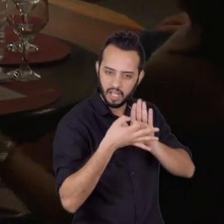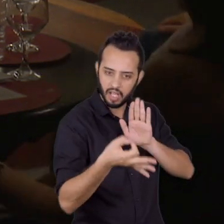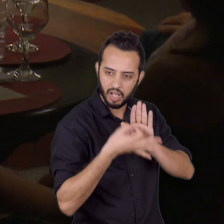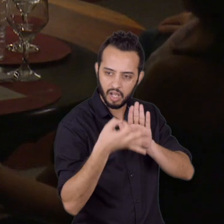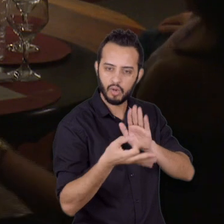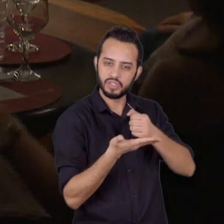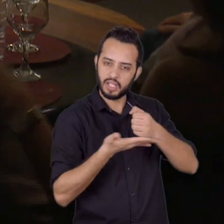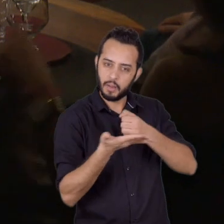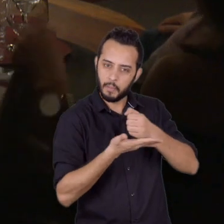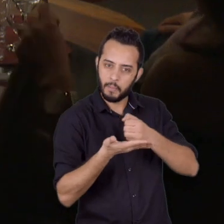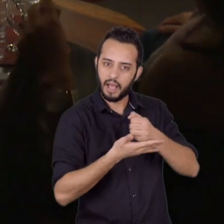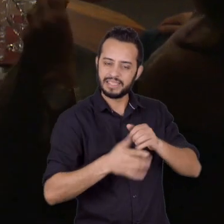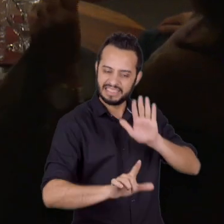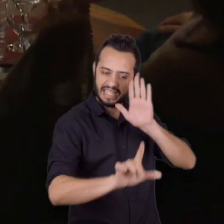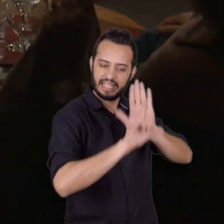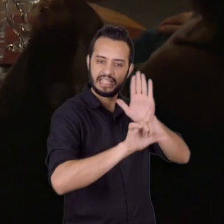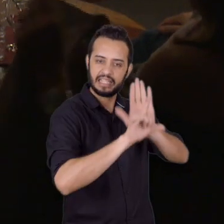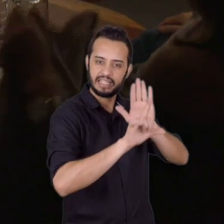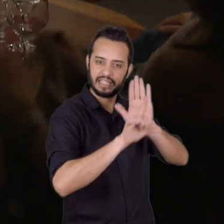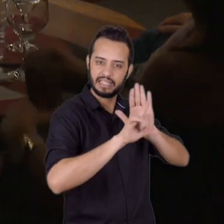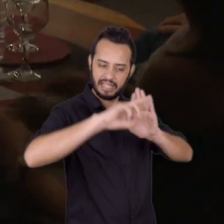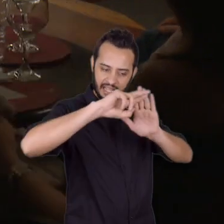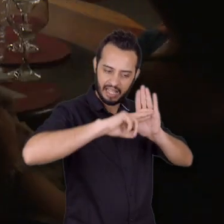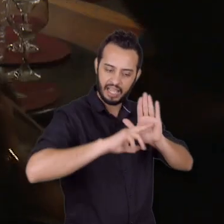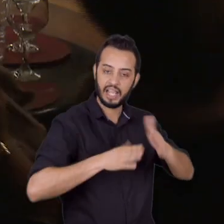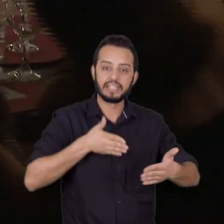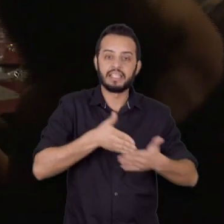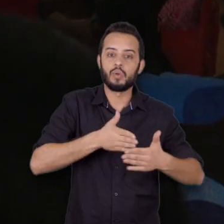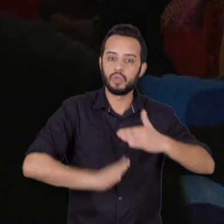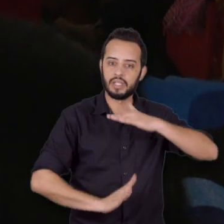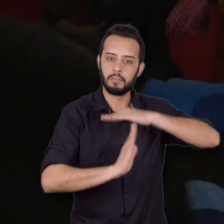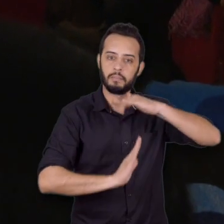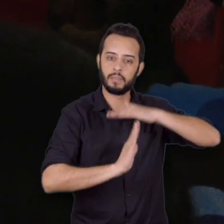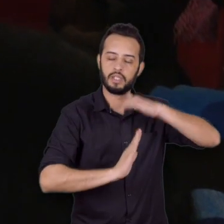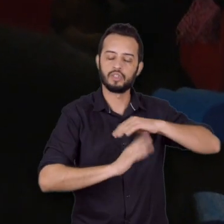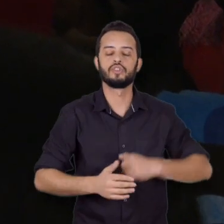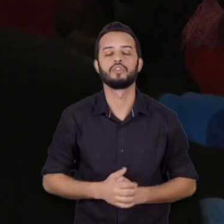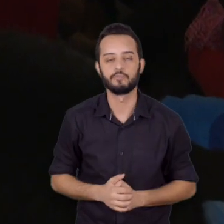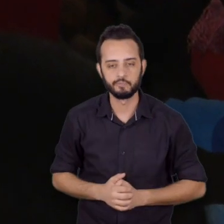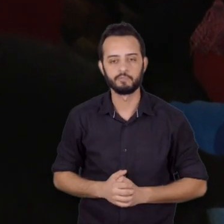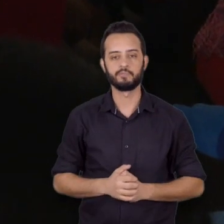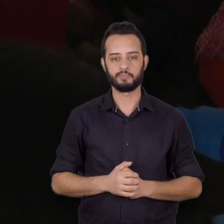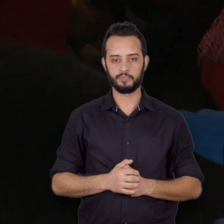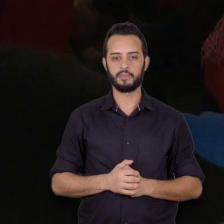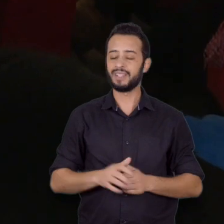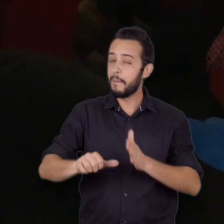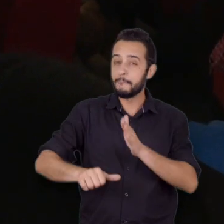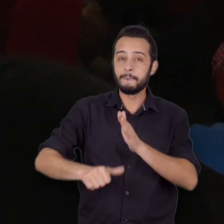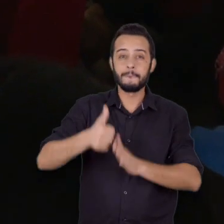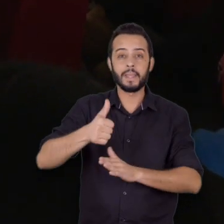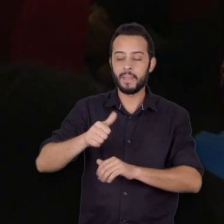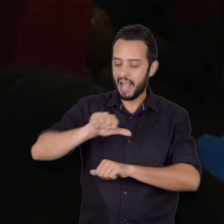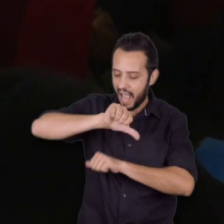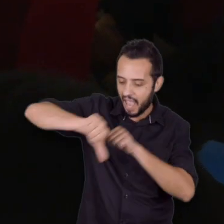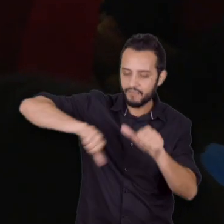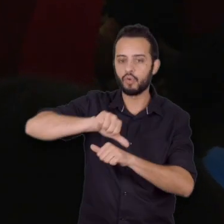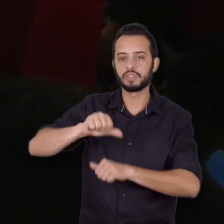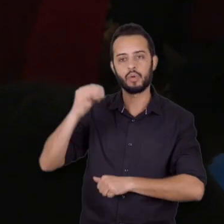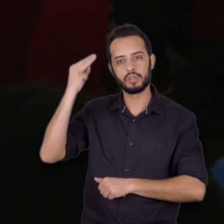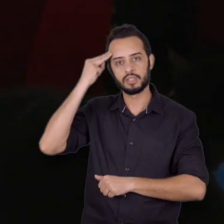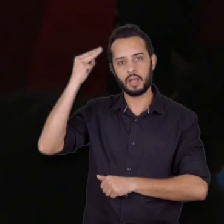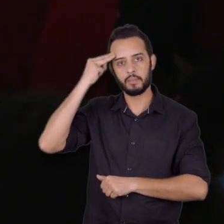Porque eu tenho princípios, eu tenho lei. Porque eu tenho princípios, eu tenho limite, né? Essa virtualidade é a primeira revolução da memória. Ela